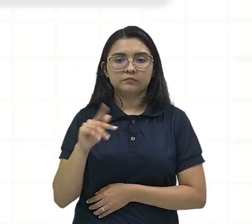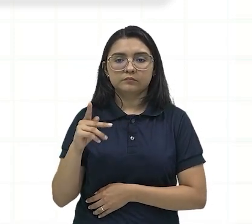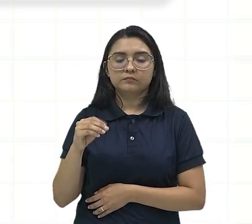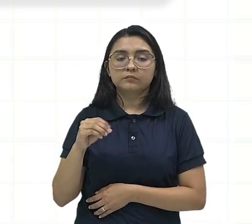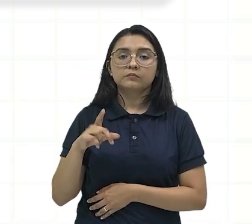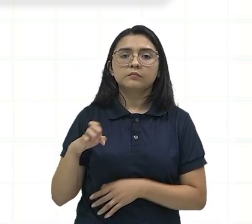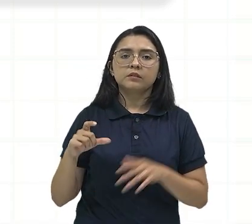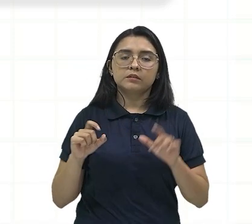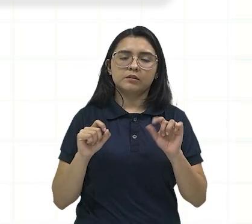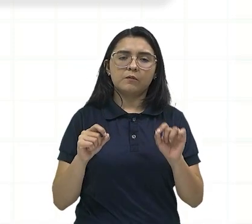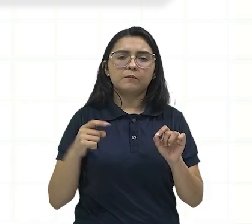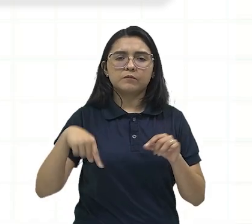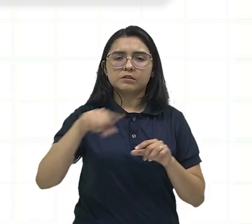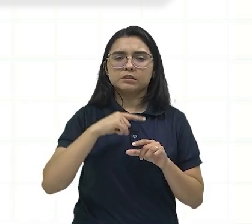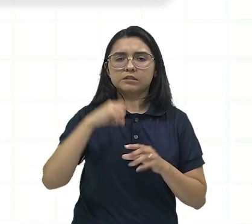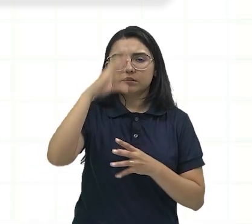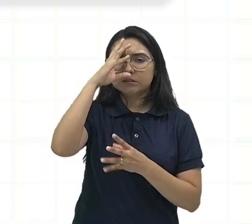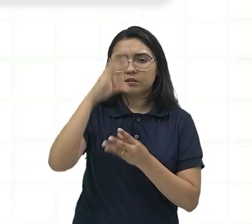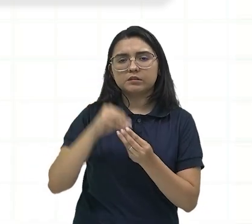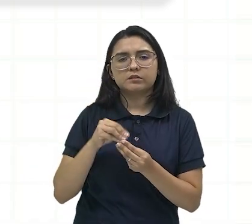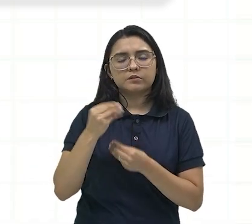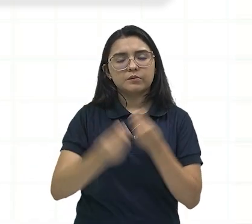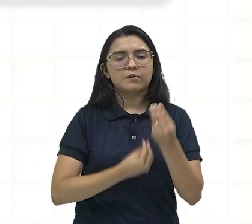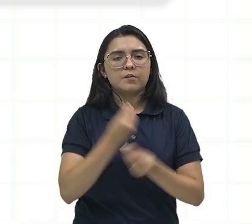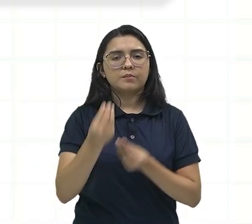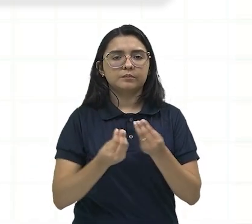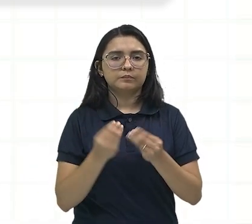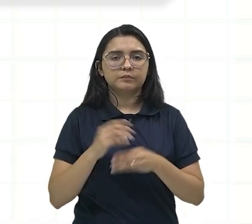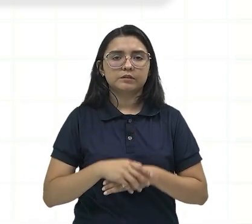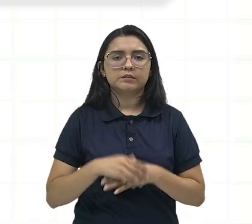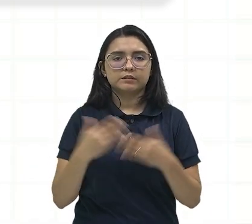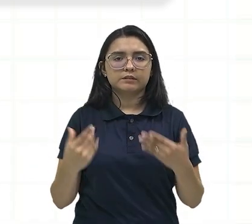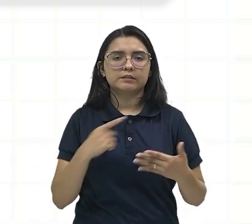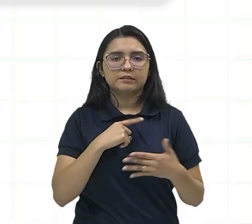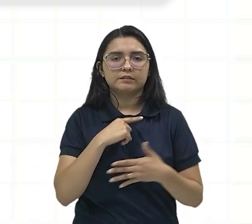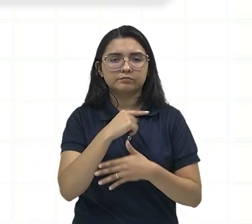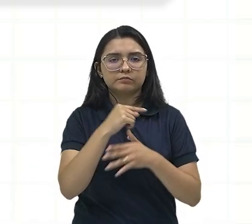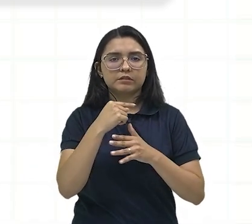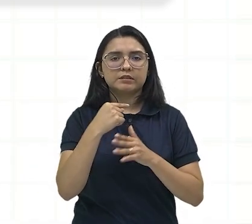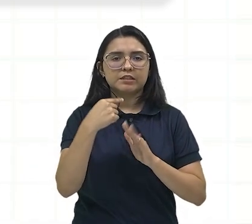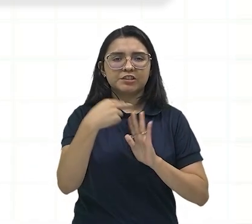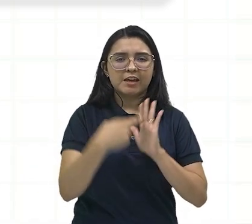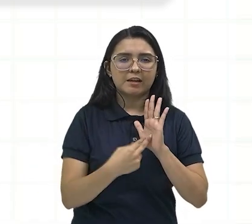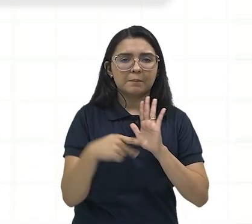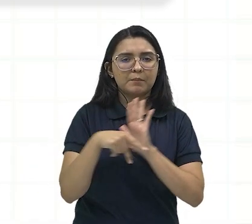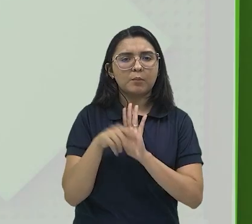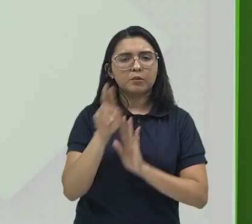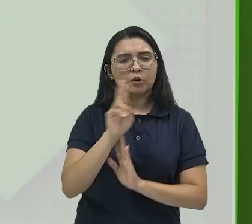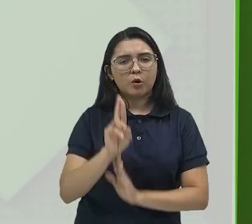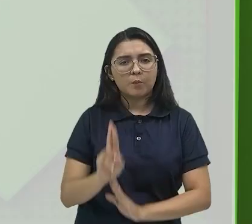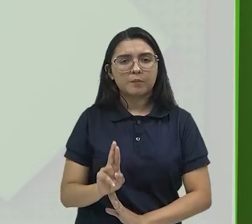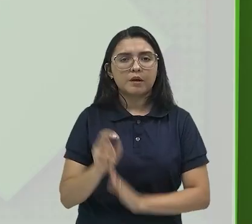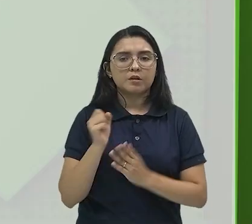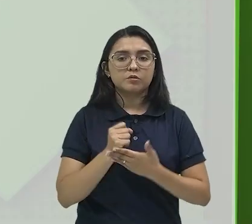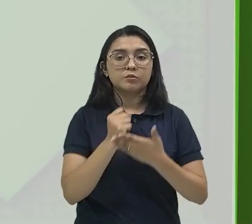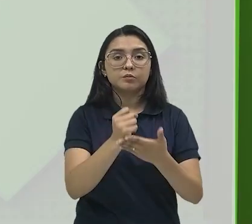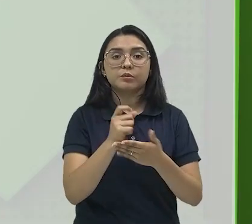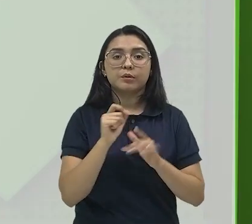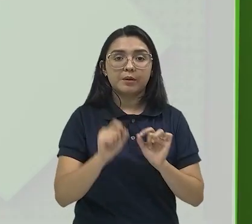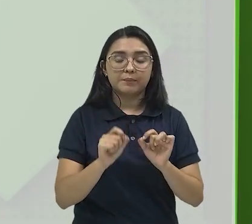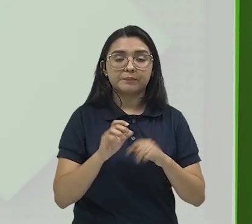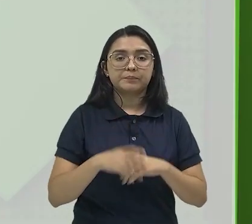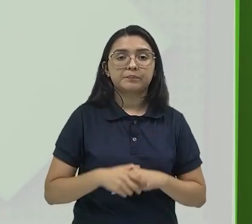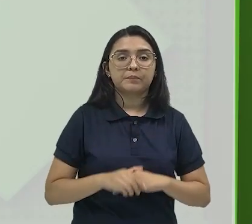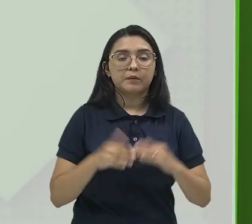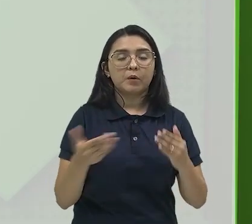aí compreenderem um pouco da importância de se saber essas regras de nomenclatura, elas ajudam